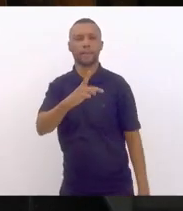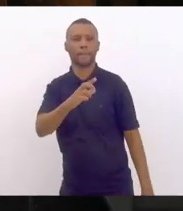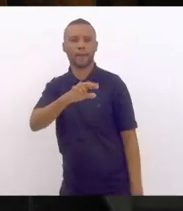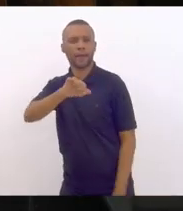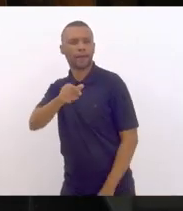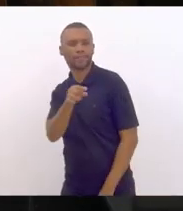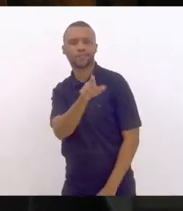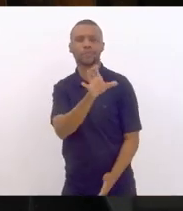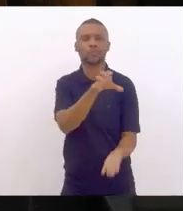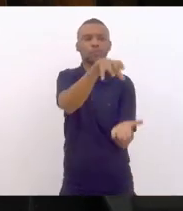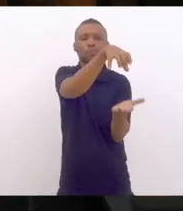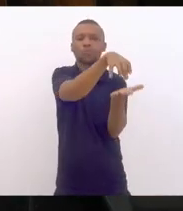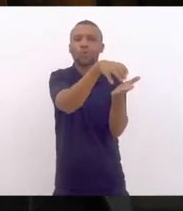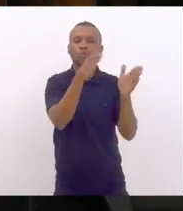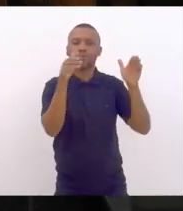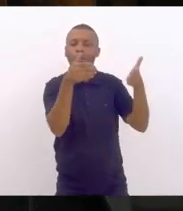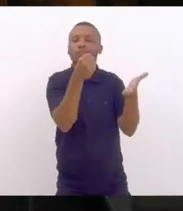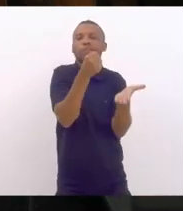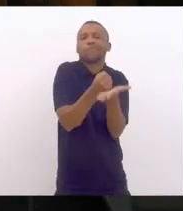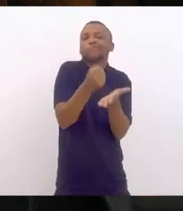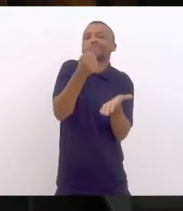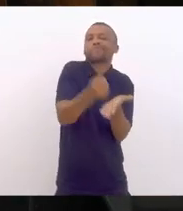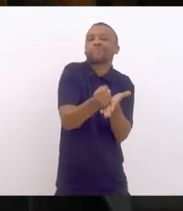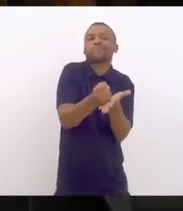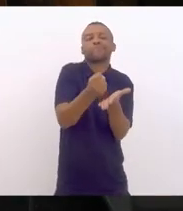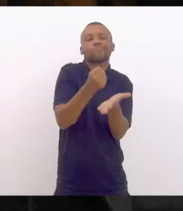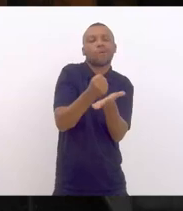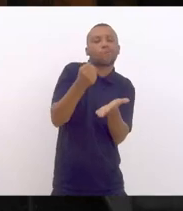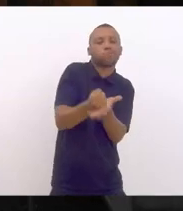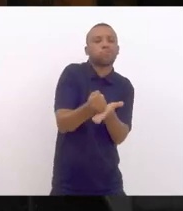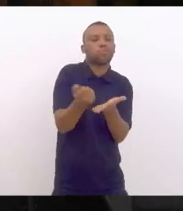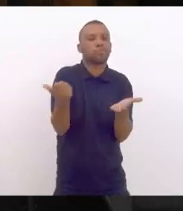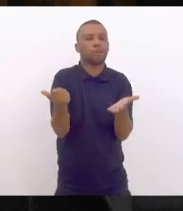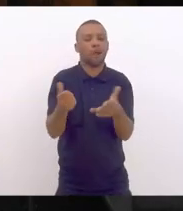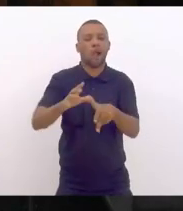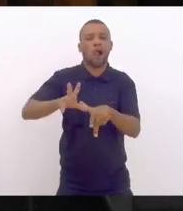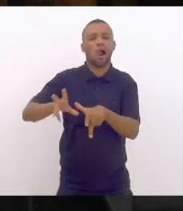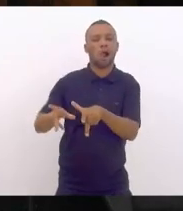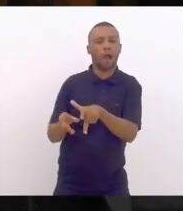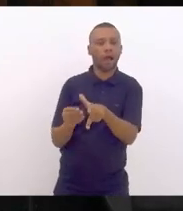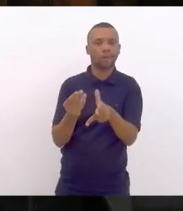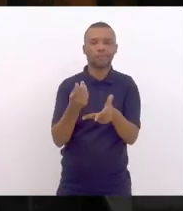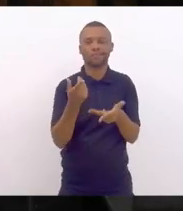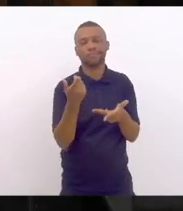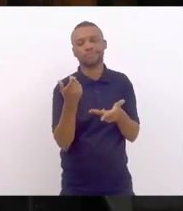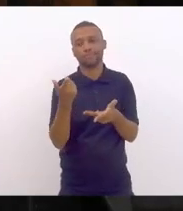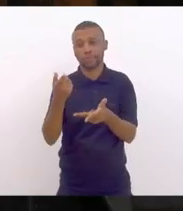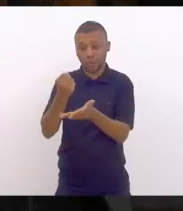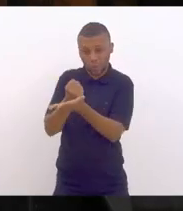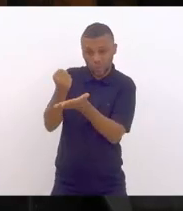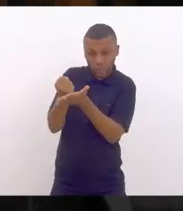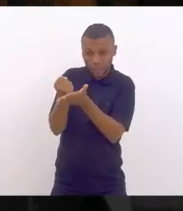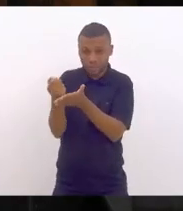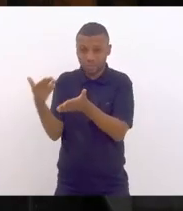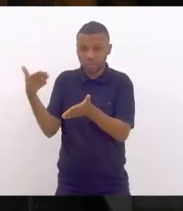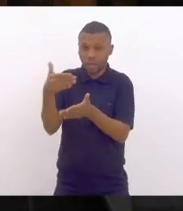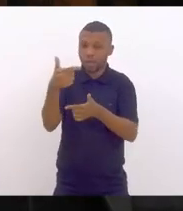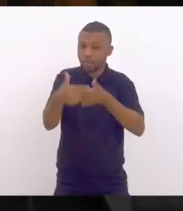no núcleo de terceirizações e para lá foram prestar serviços